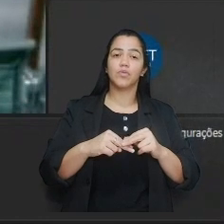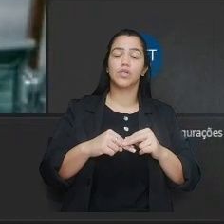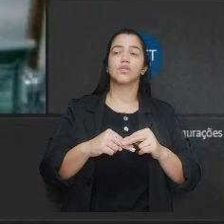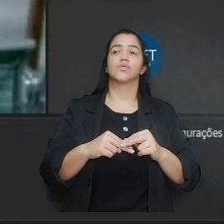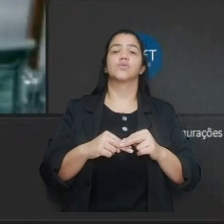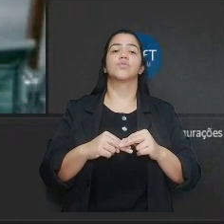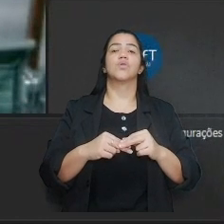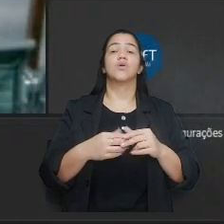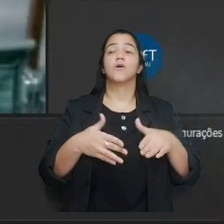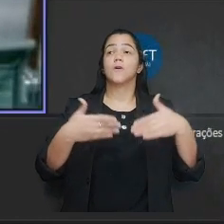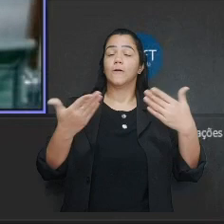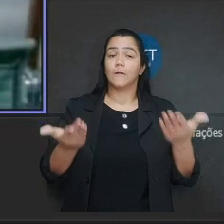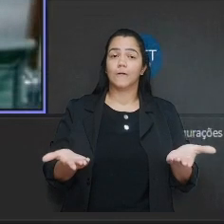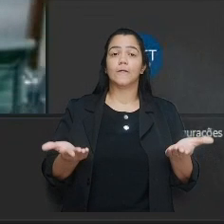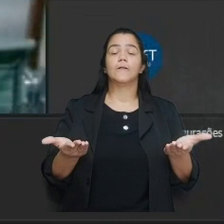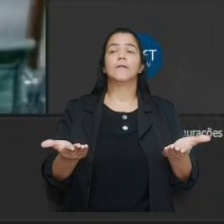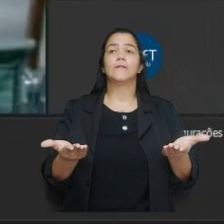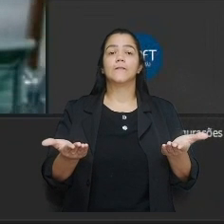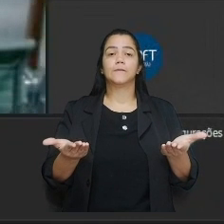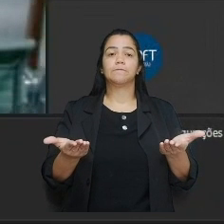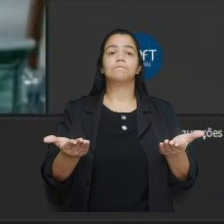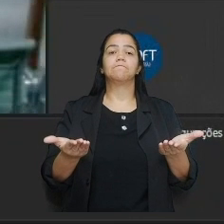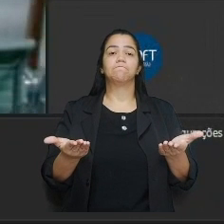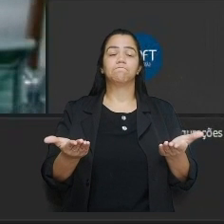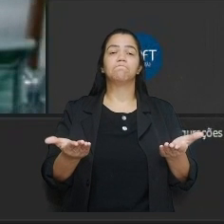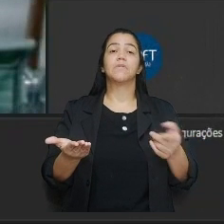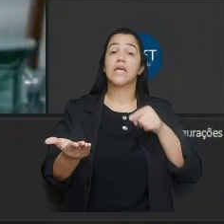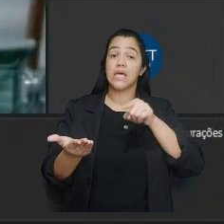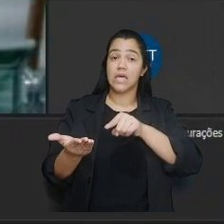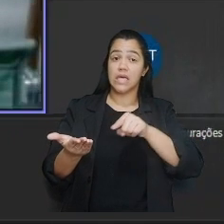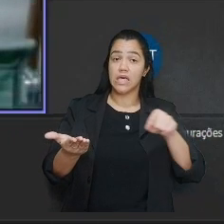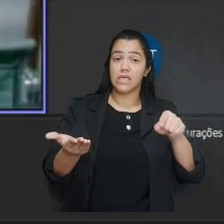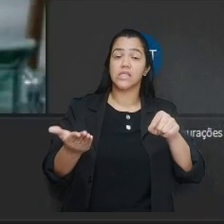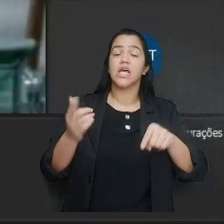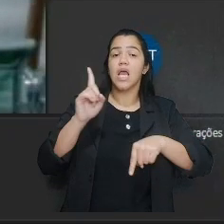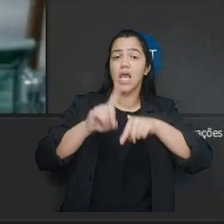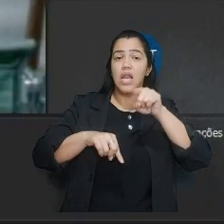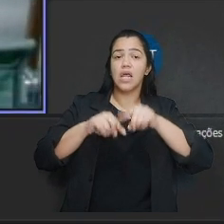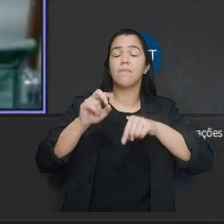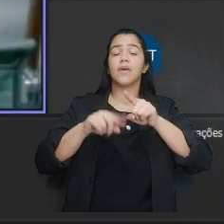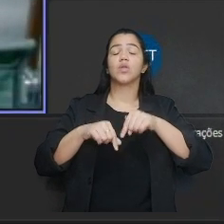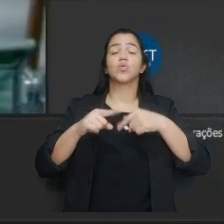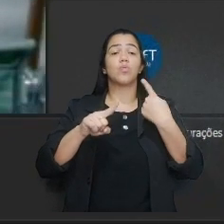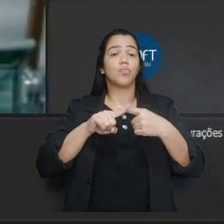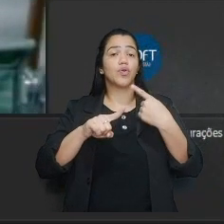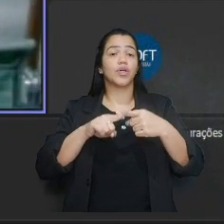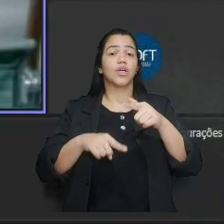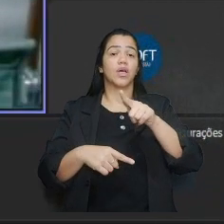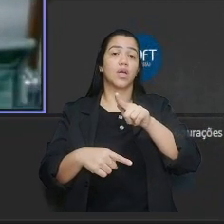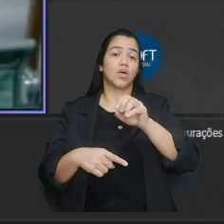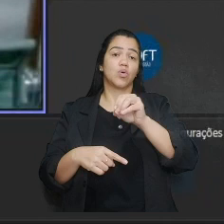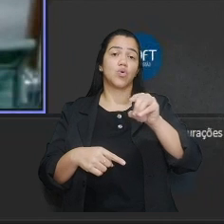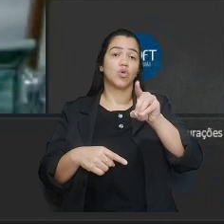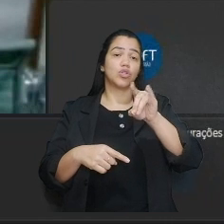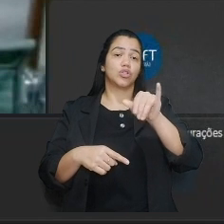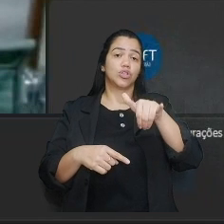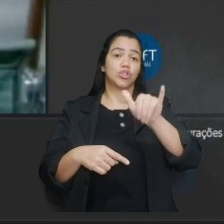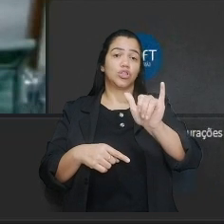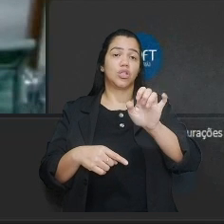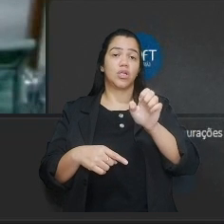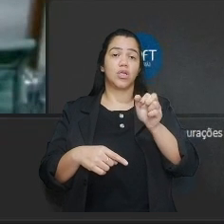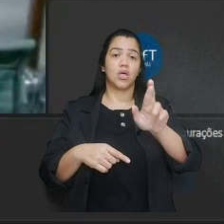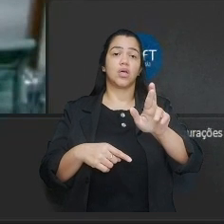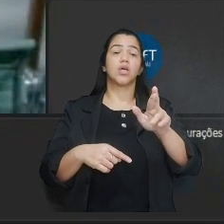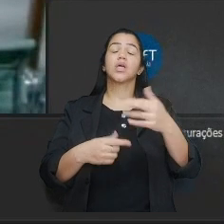Então, esses, em suma, excelências, são os elementos pelos quais a